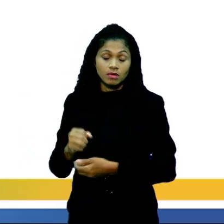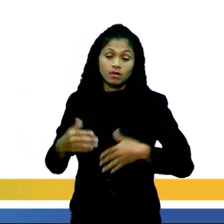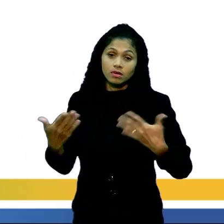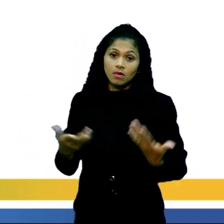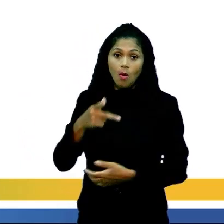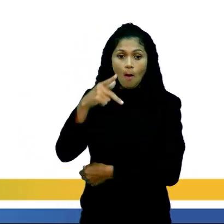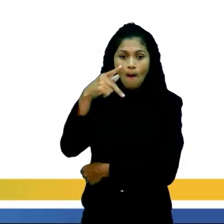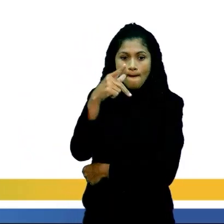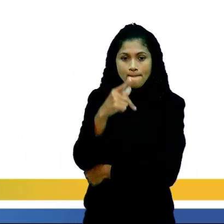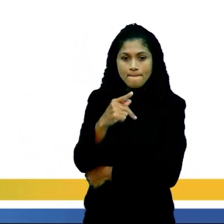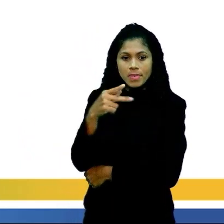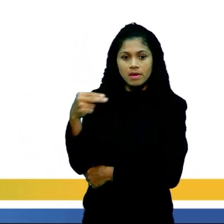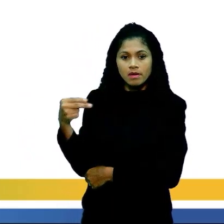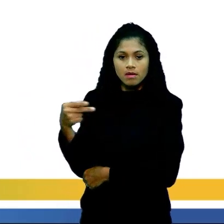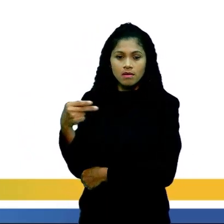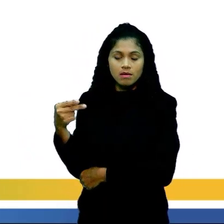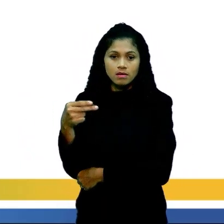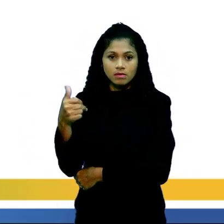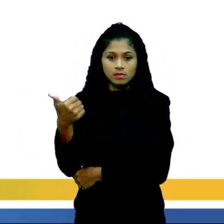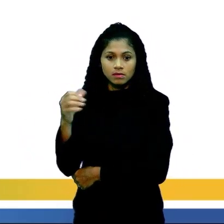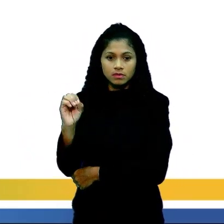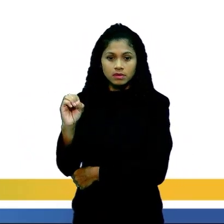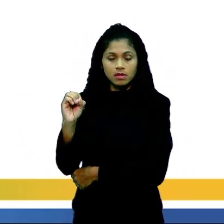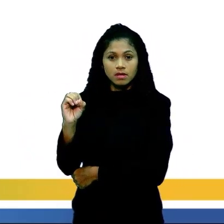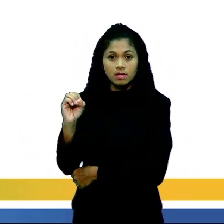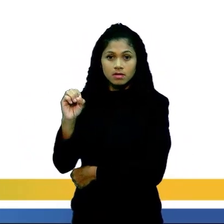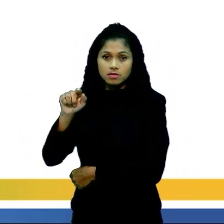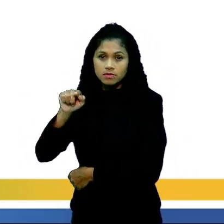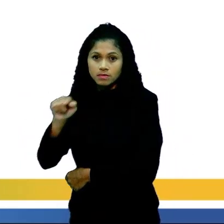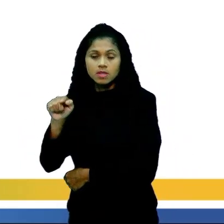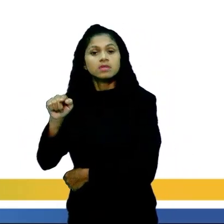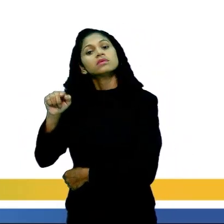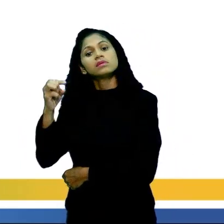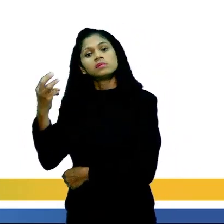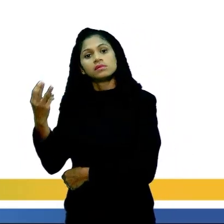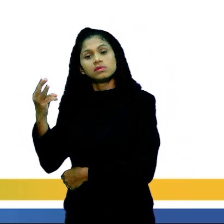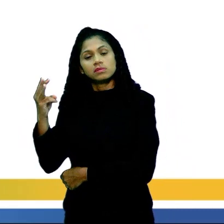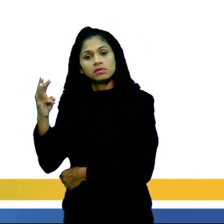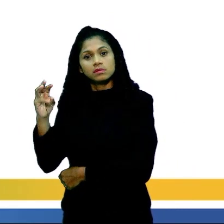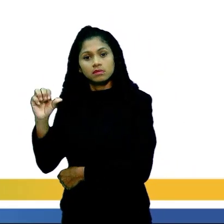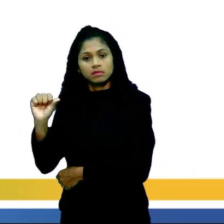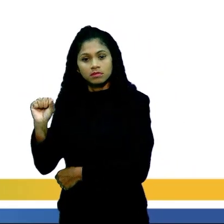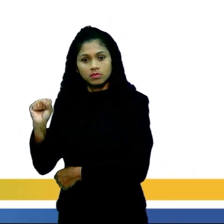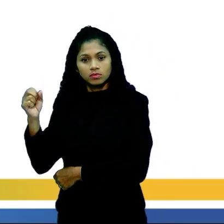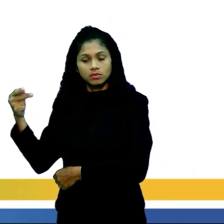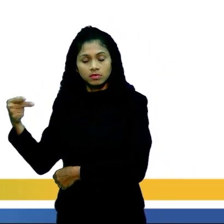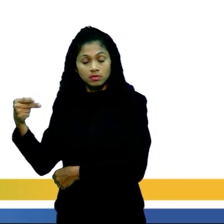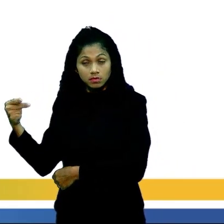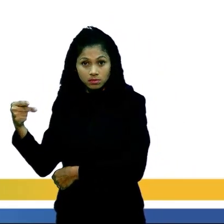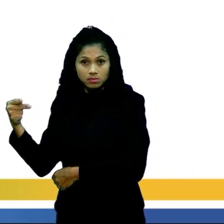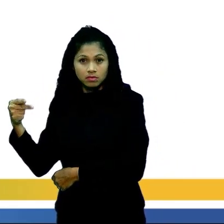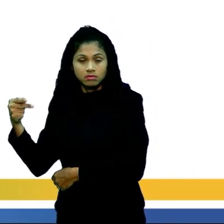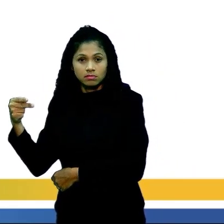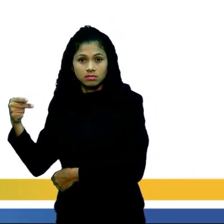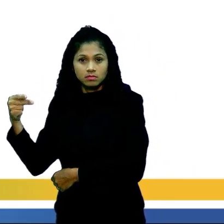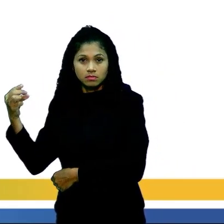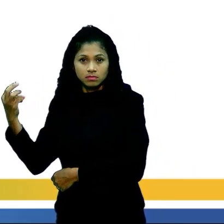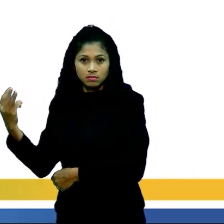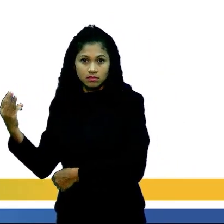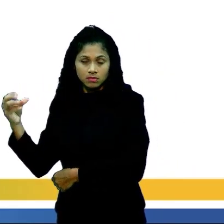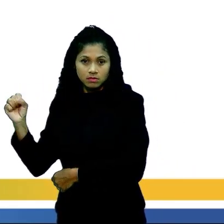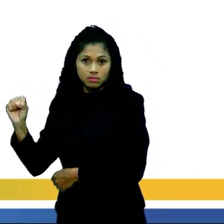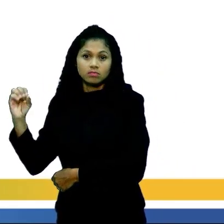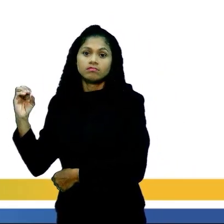a 380. Partida, tá? No total. Como ocorreram, nesse caso aí,